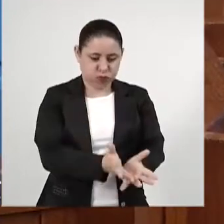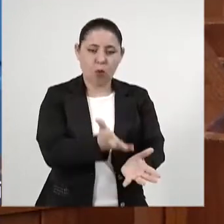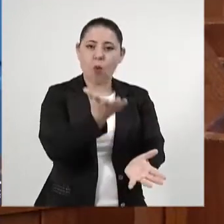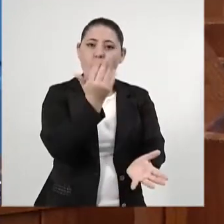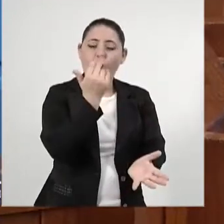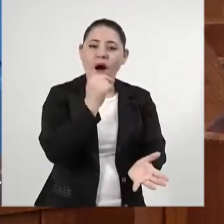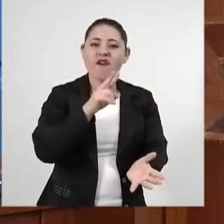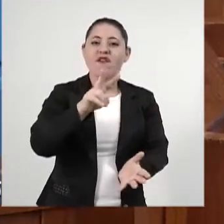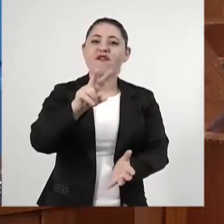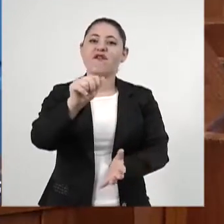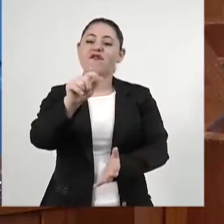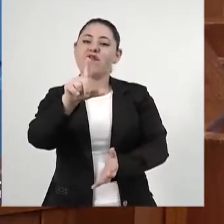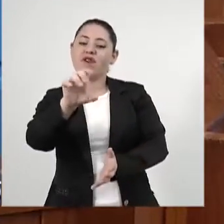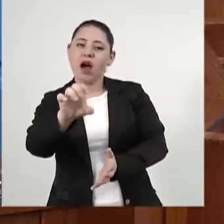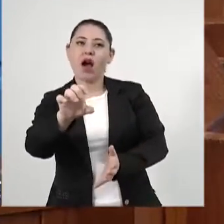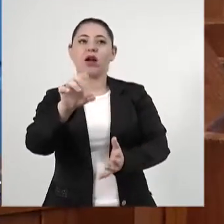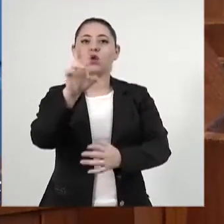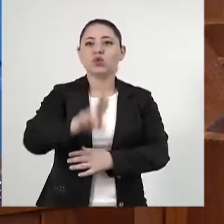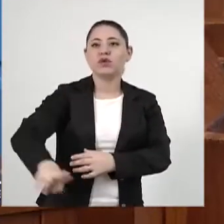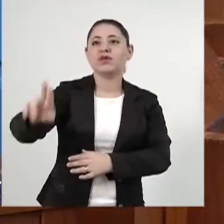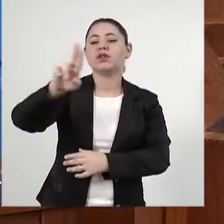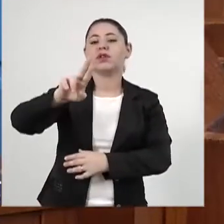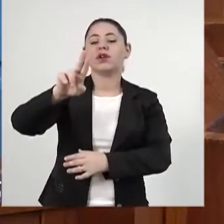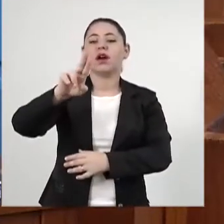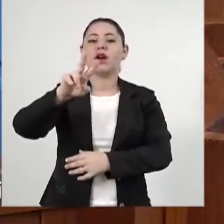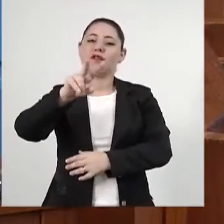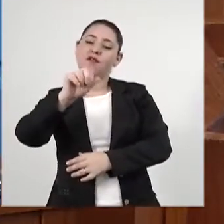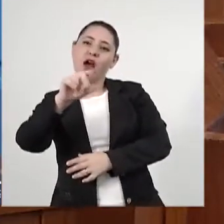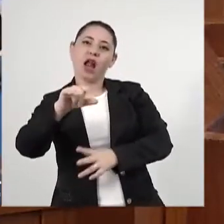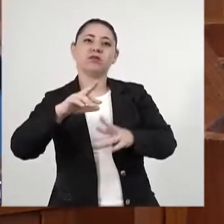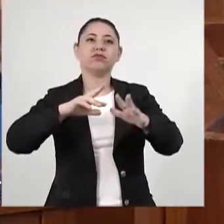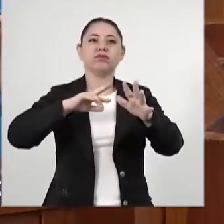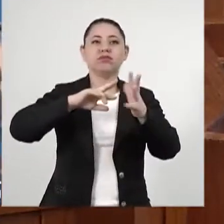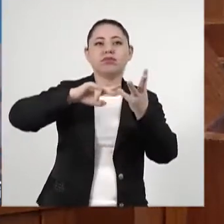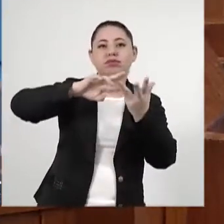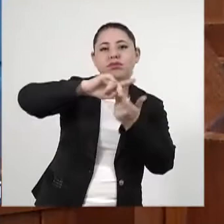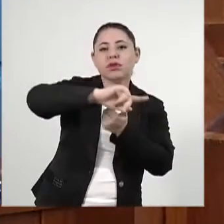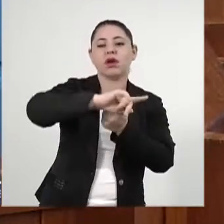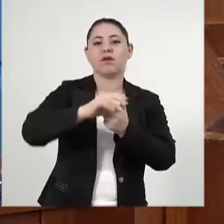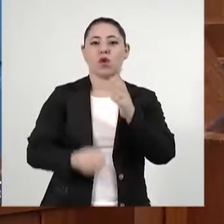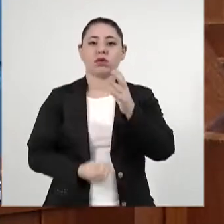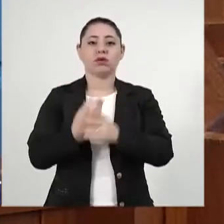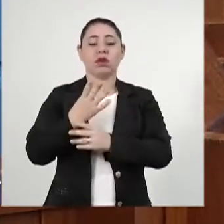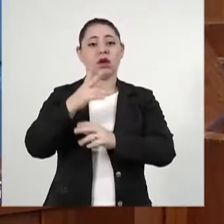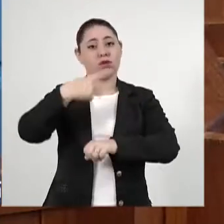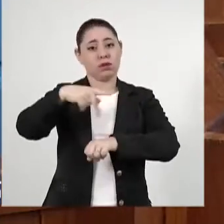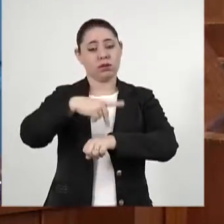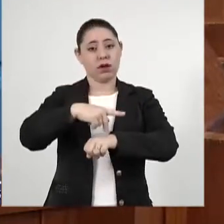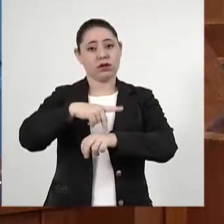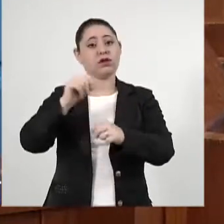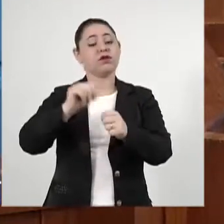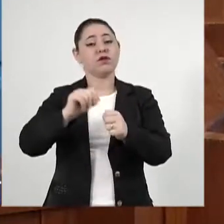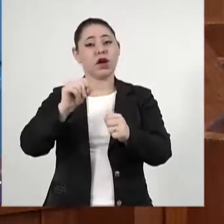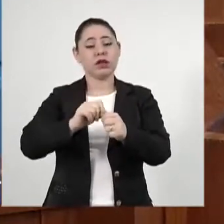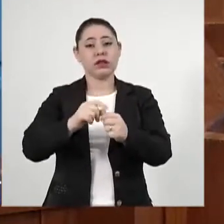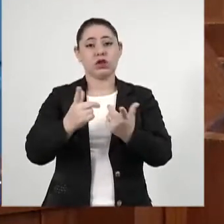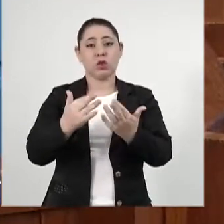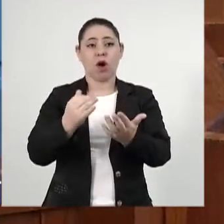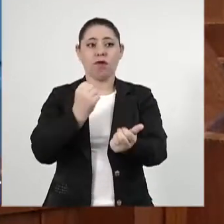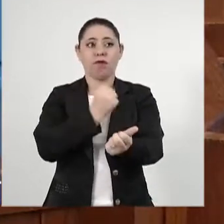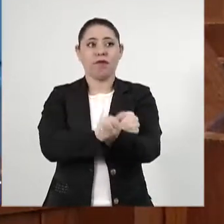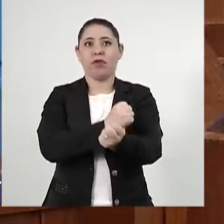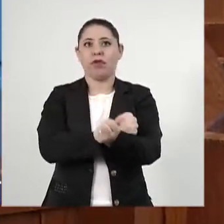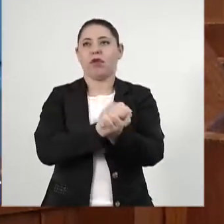os vale universitário, vale isso, vale aquilo que foi criado no país, cria um vício de